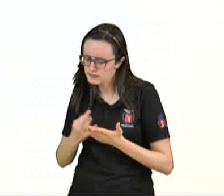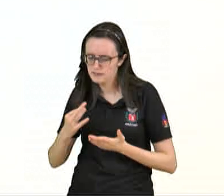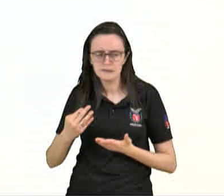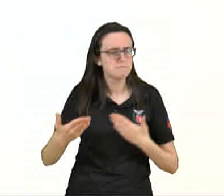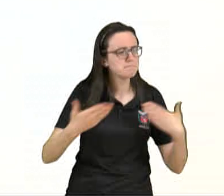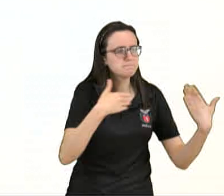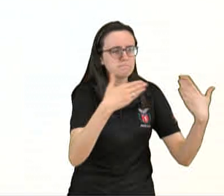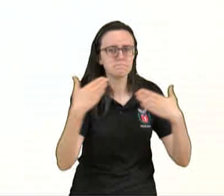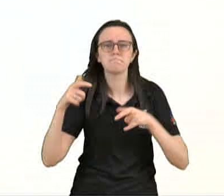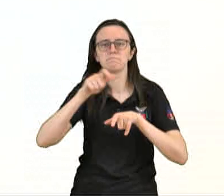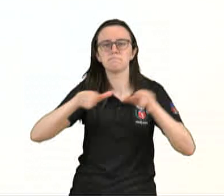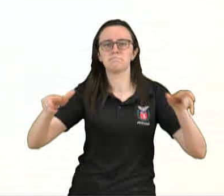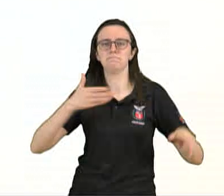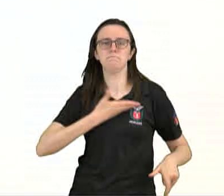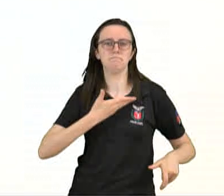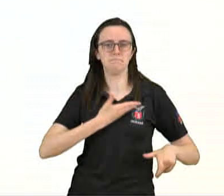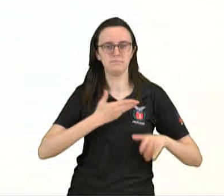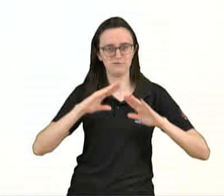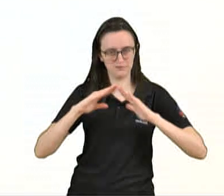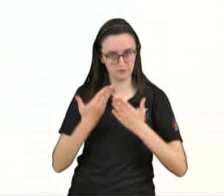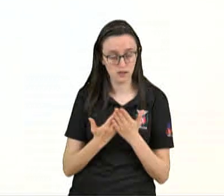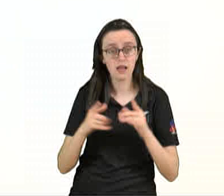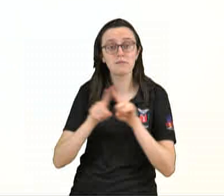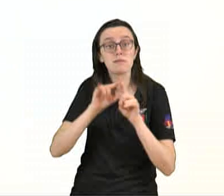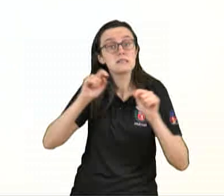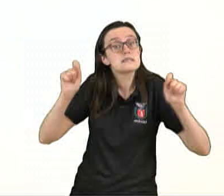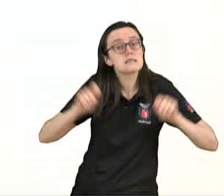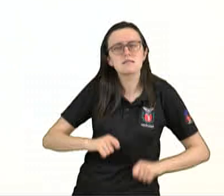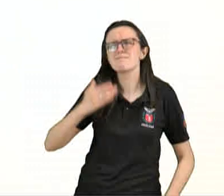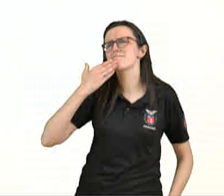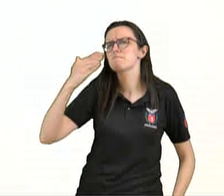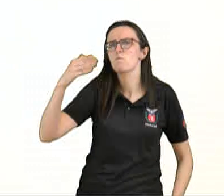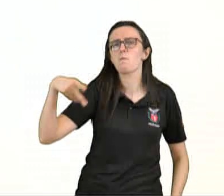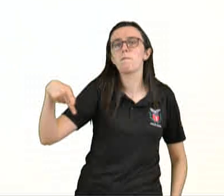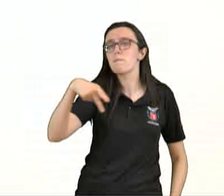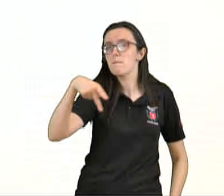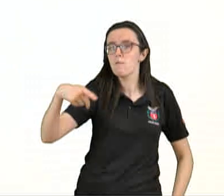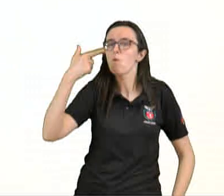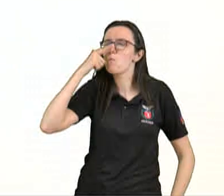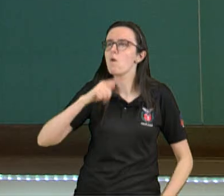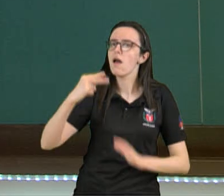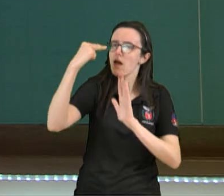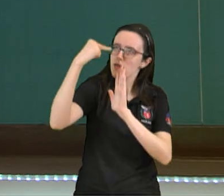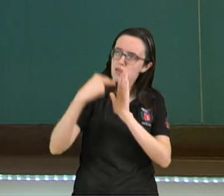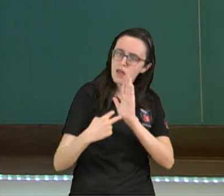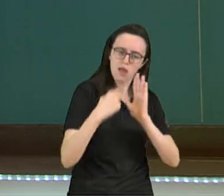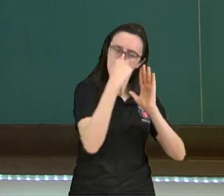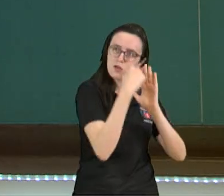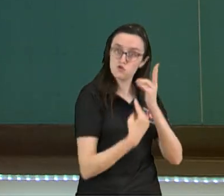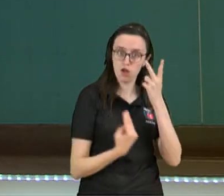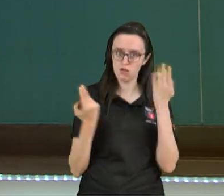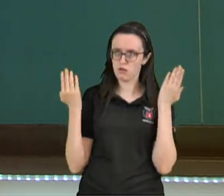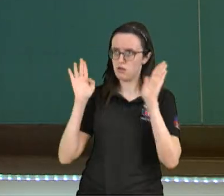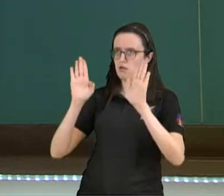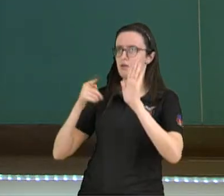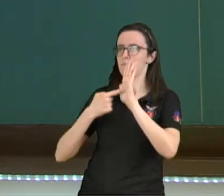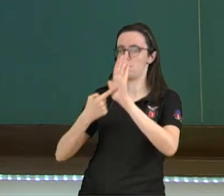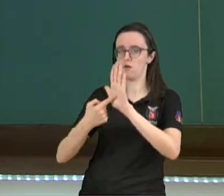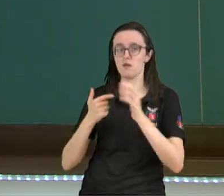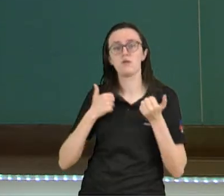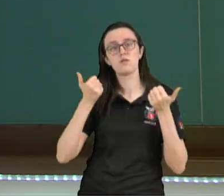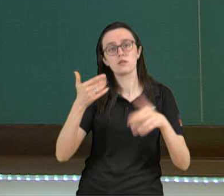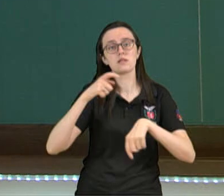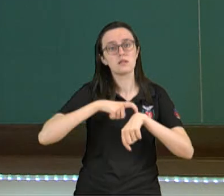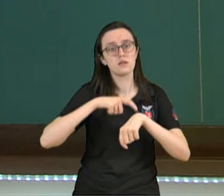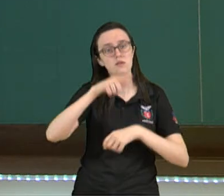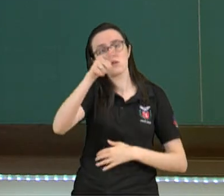seus colegas de turma. Se possível, peça para que o professor leia as suas manchetes. Então, eu vou deixar um